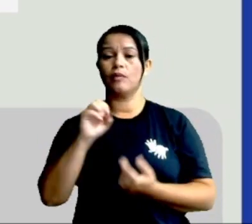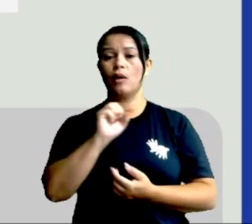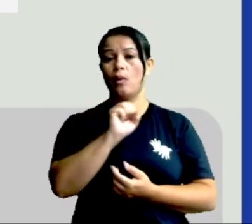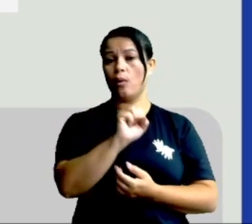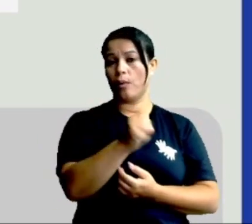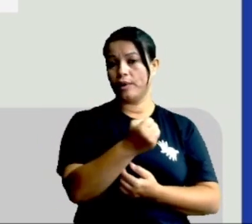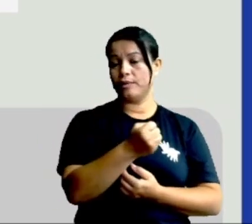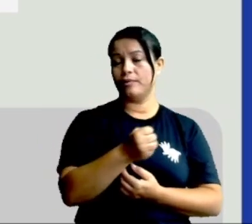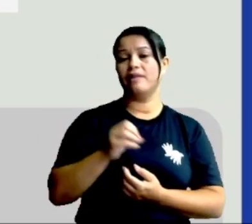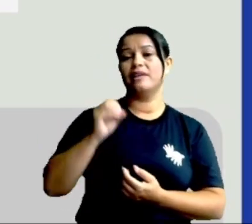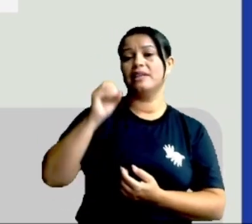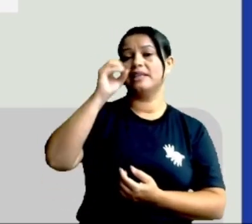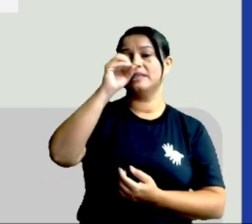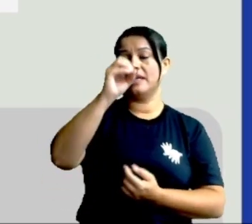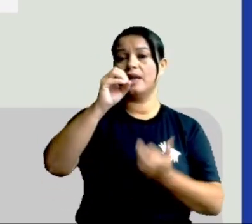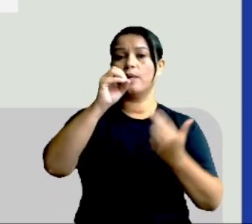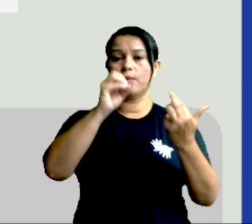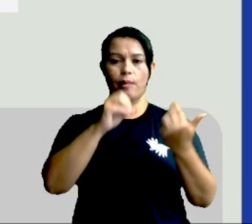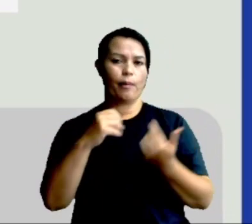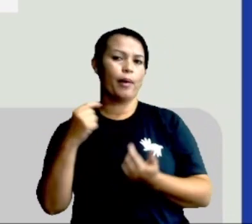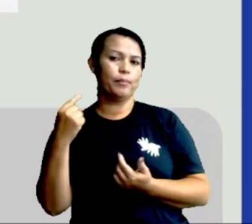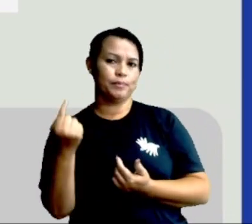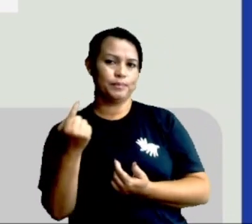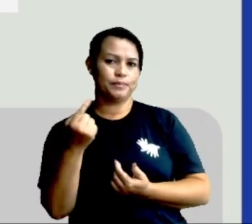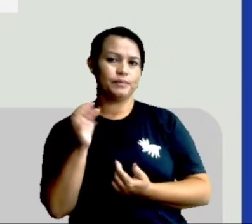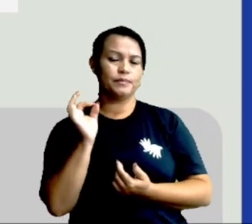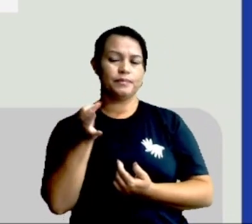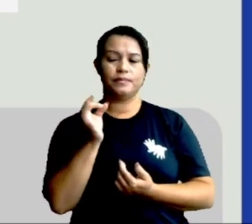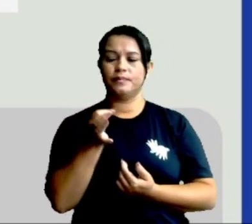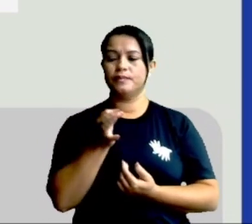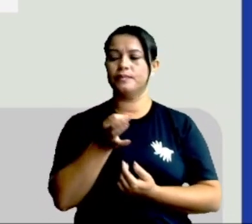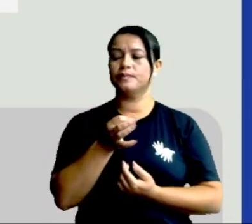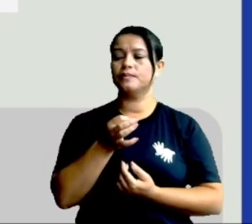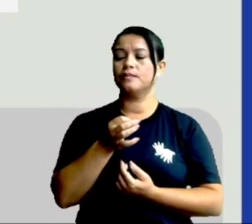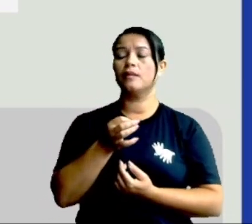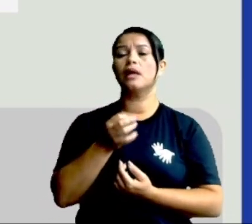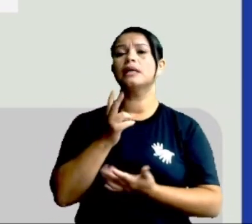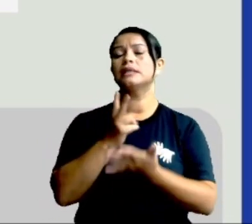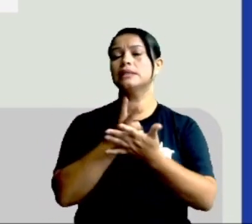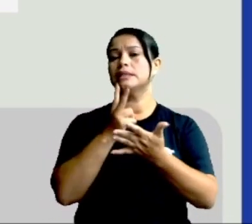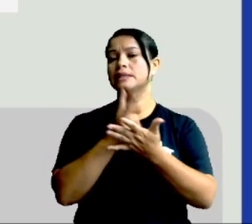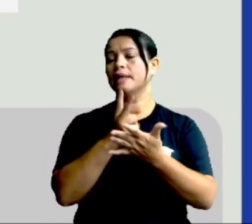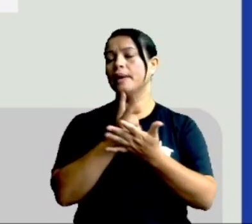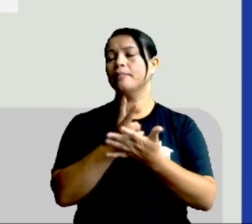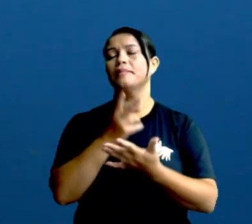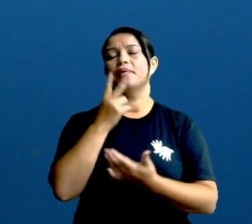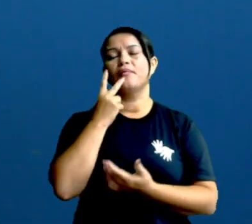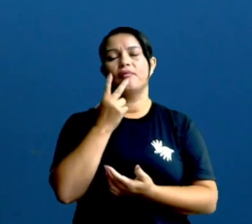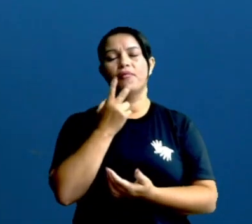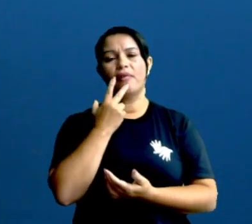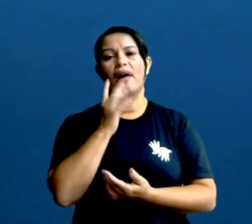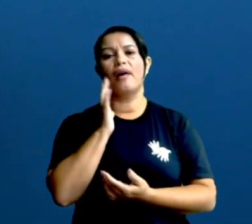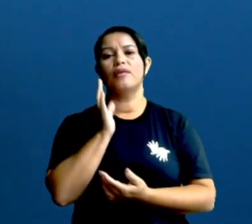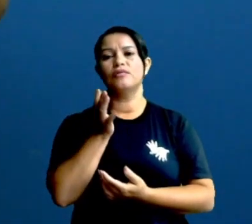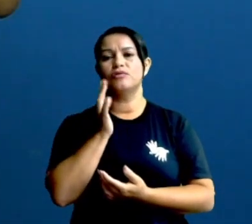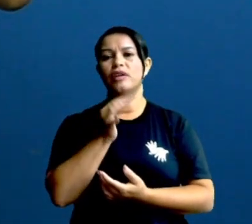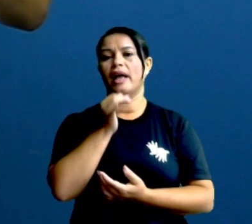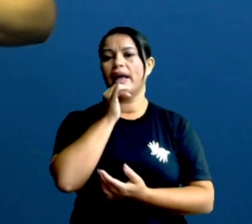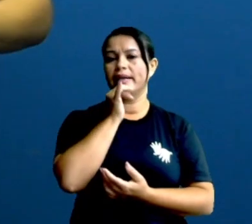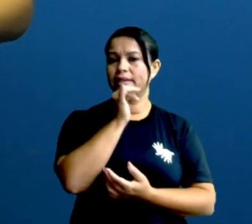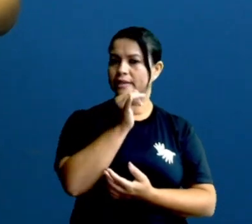1. 8 elevado a zero é igual a 1, tá? Então, eu sempre costumo fazer os meus